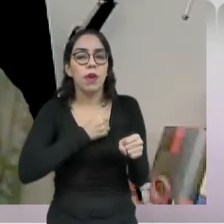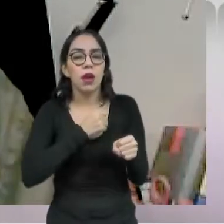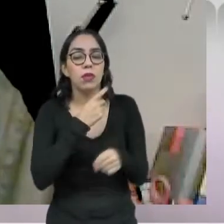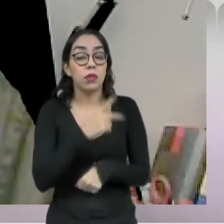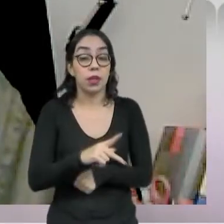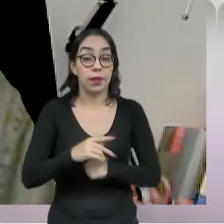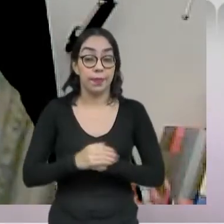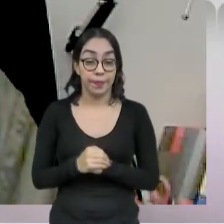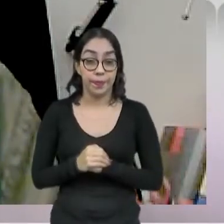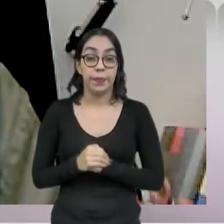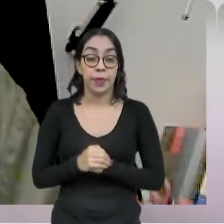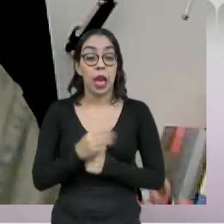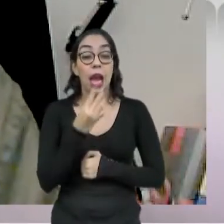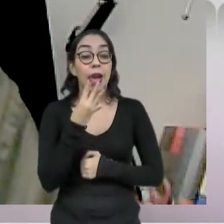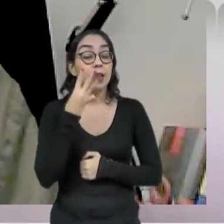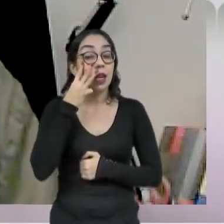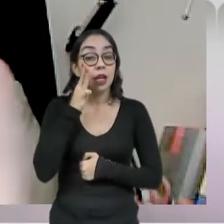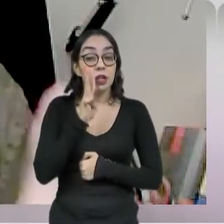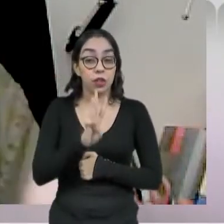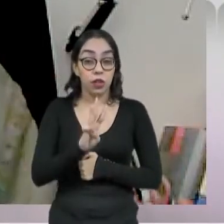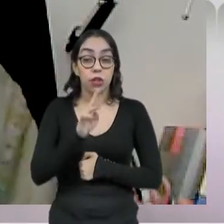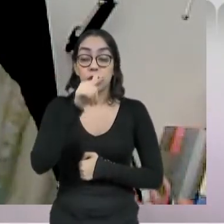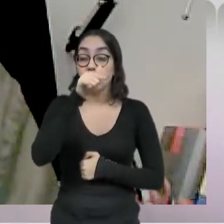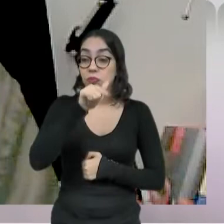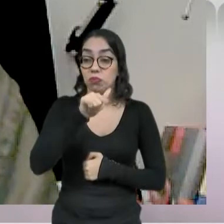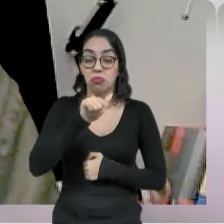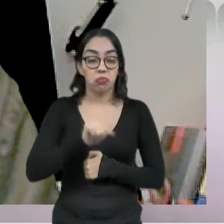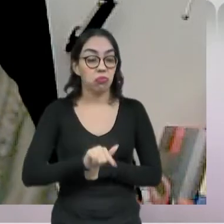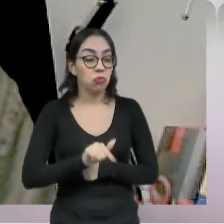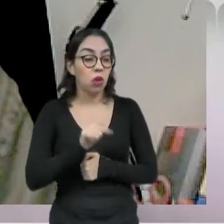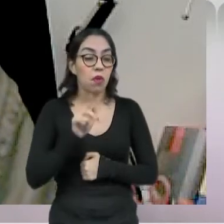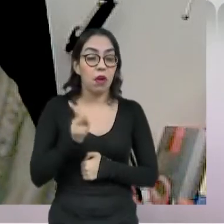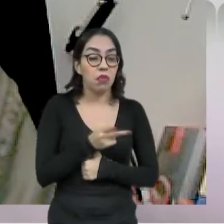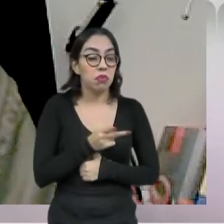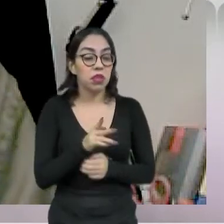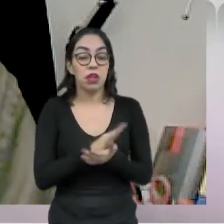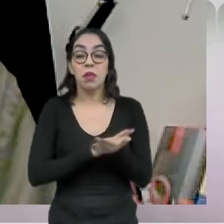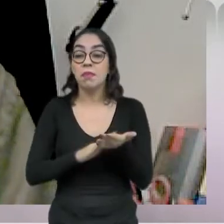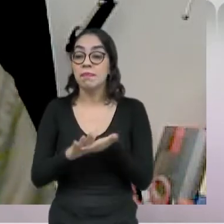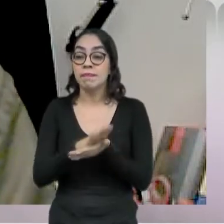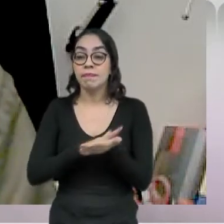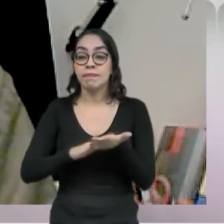esses 3 dias, o fenômeno não se manifesta, o que faz com que